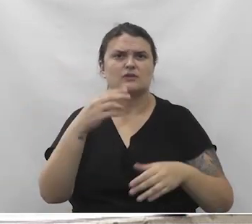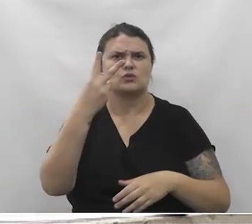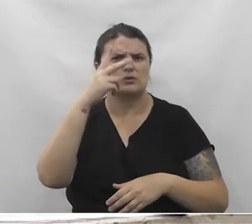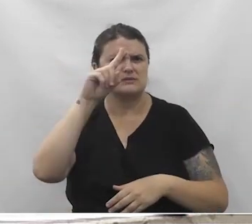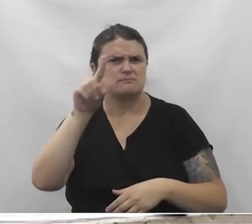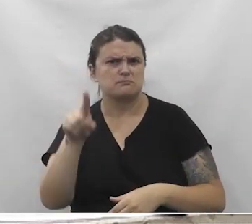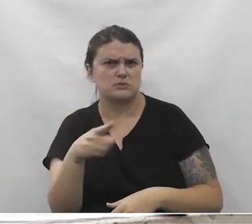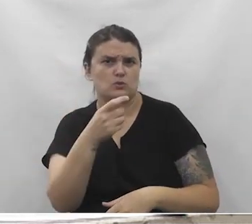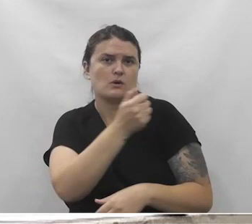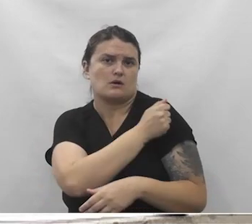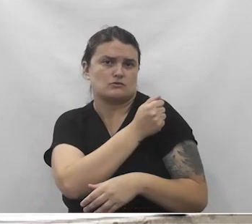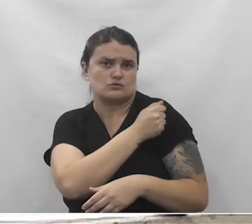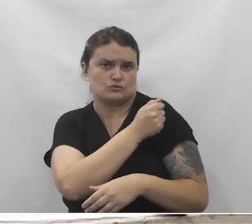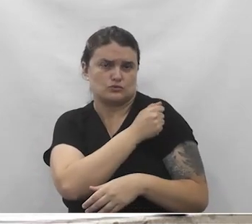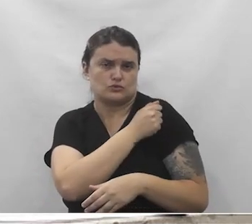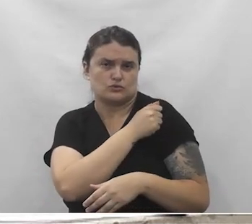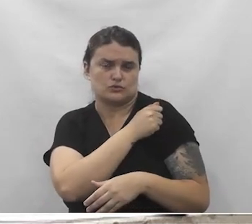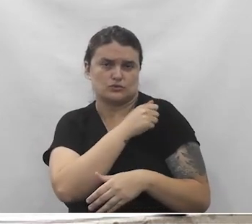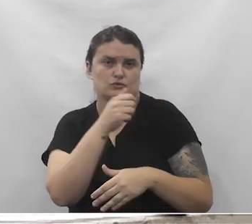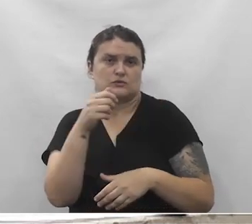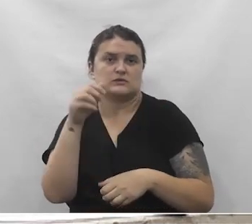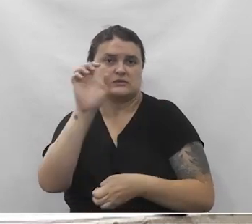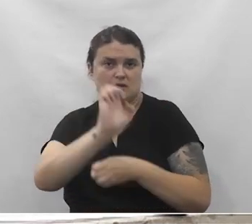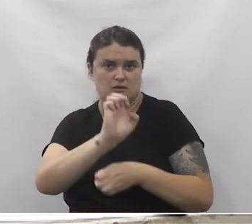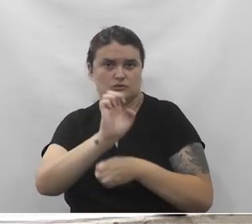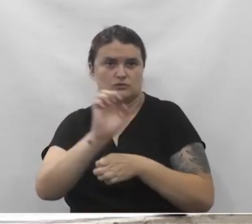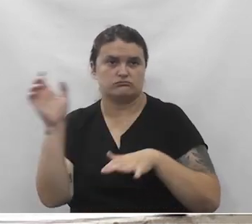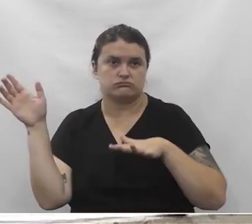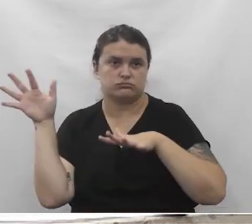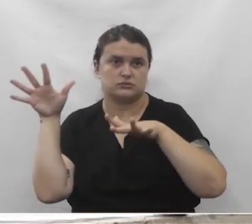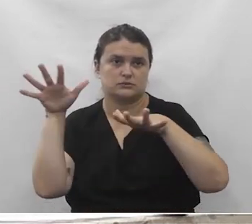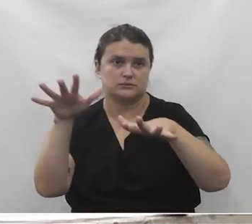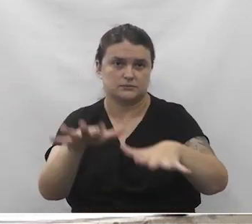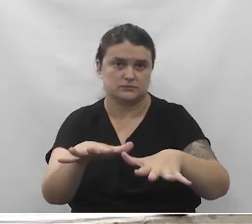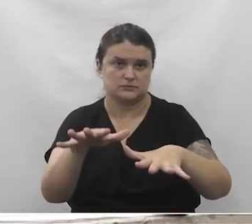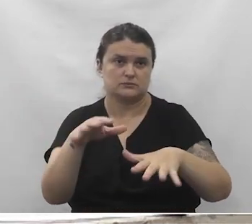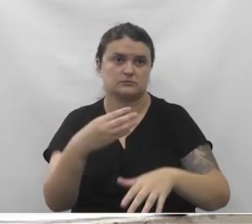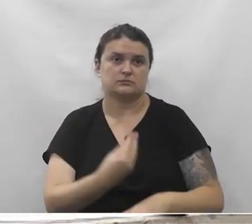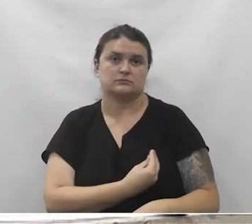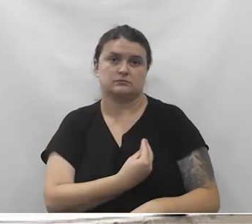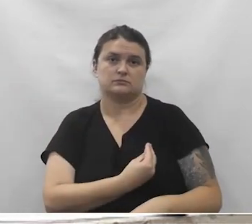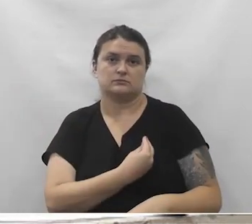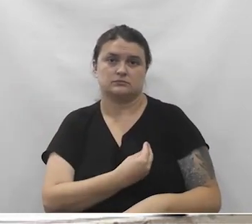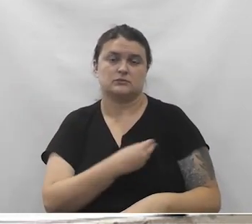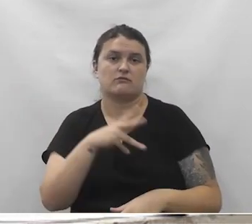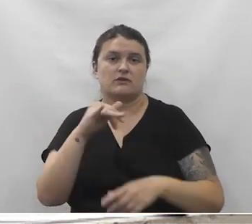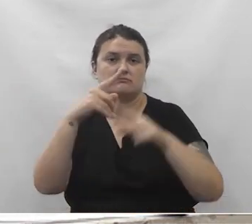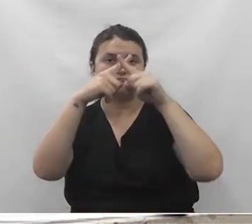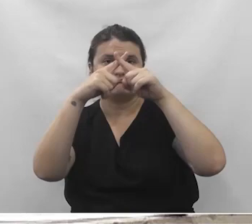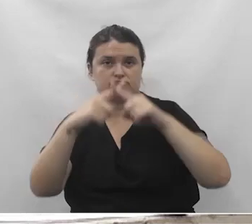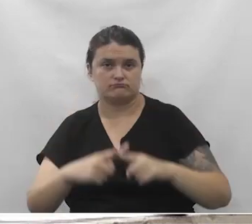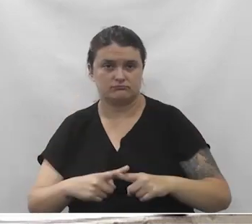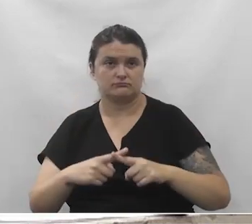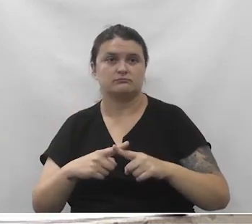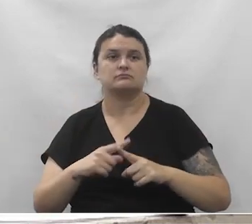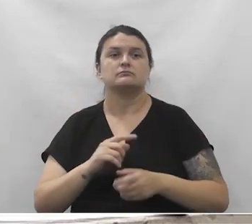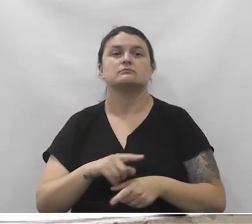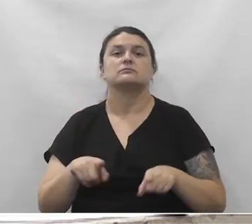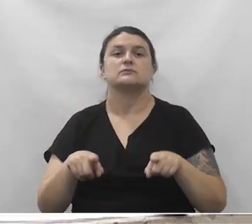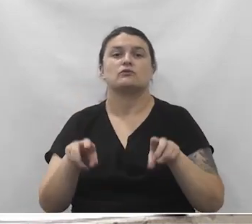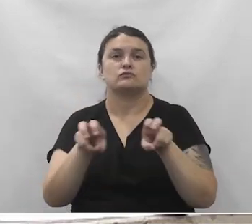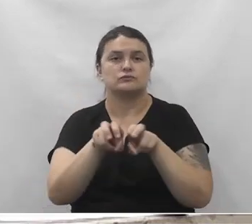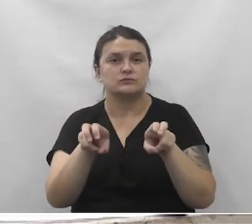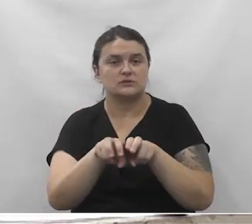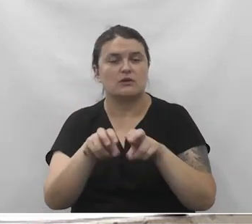mais de 2.000 atletas e da rede estadual de ensino que vão estar aqui disputando as competições